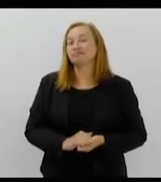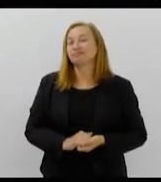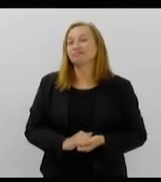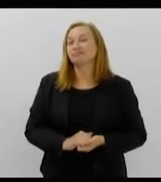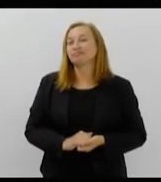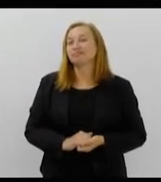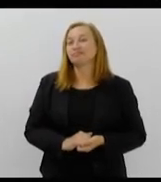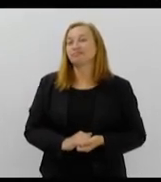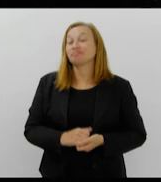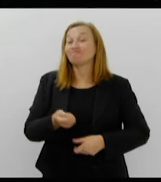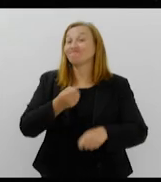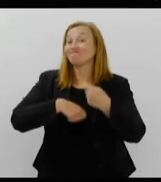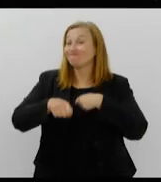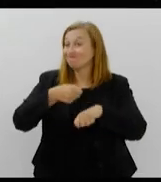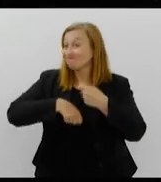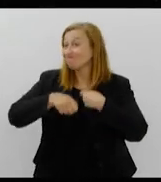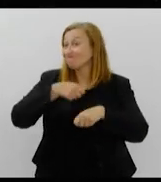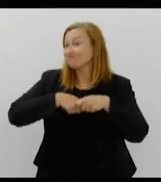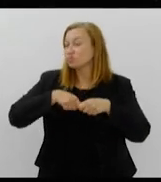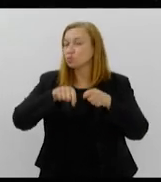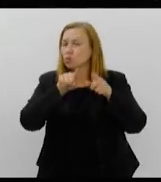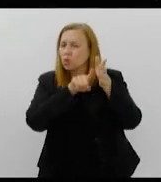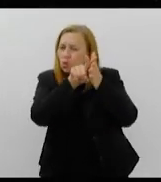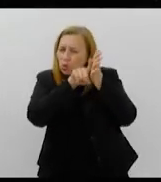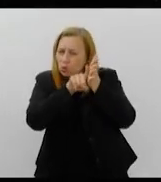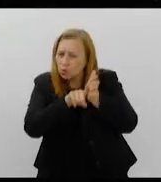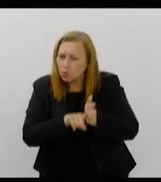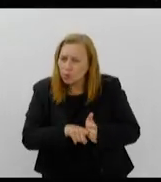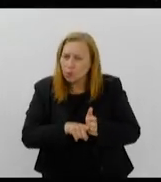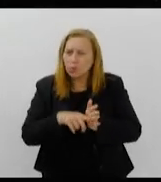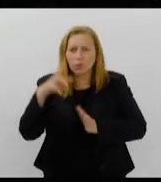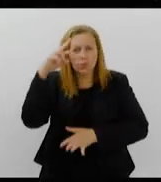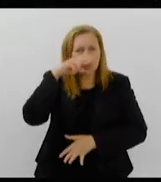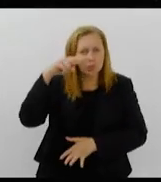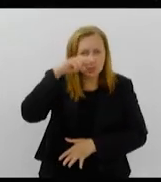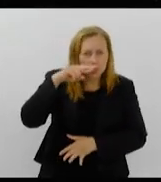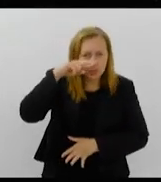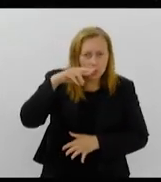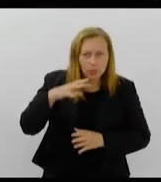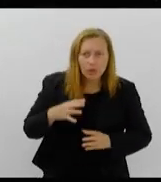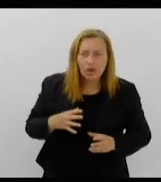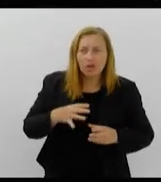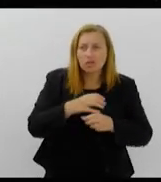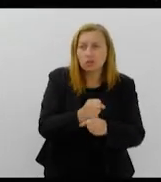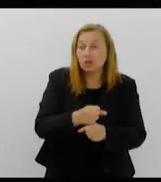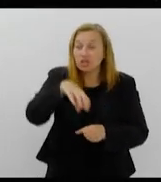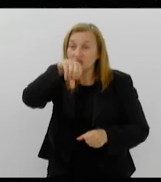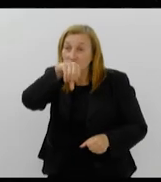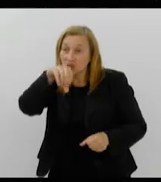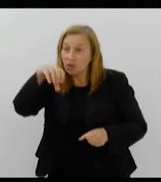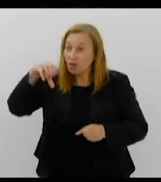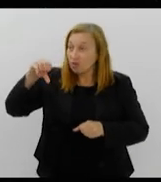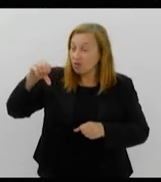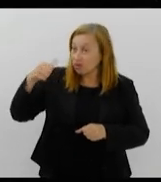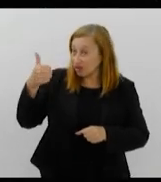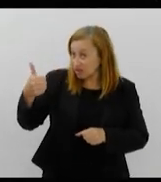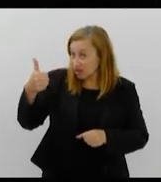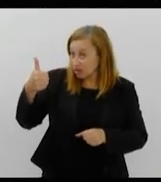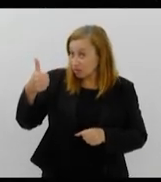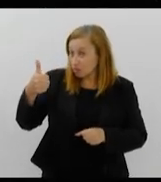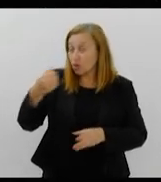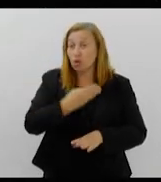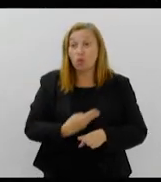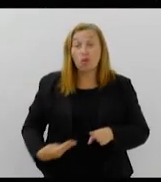para administrar e analisar as contas de 91